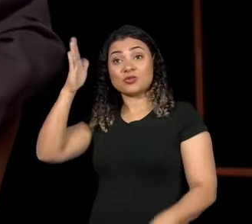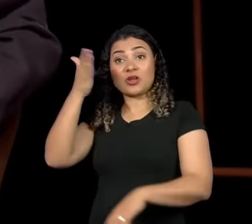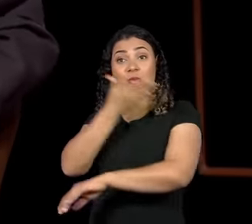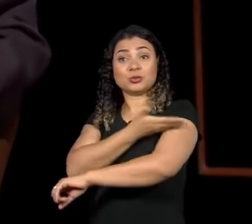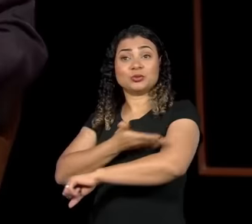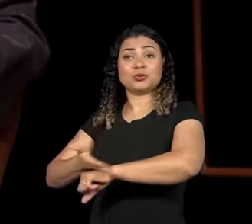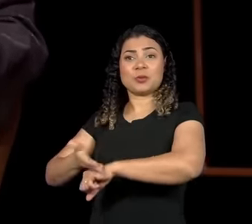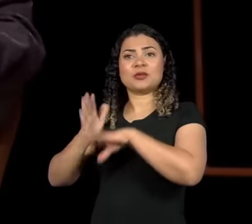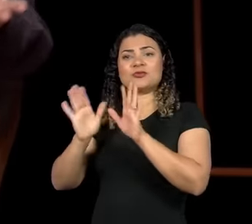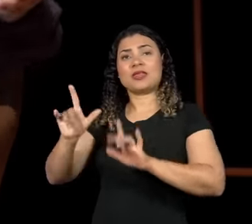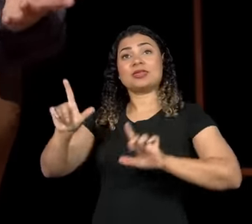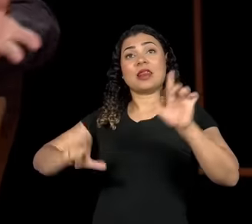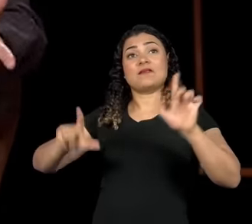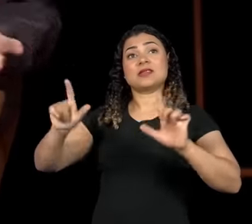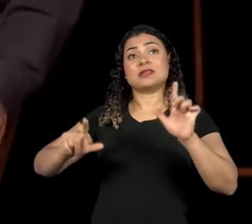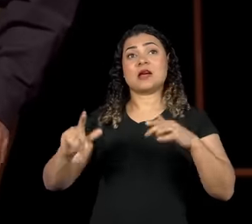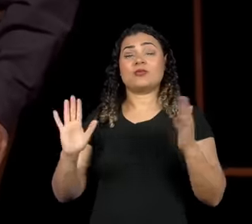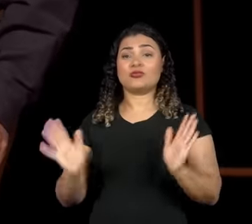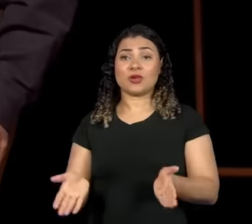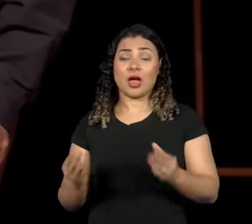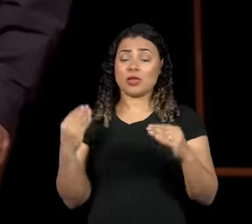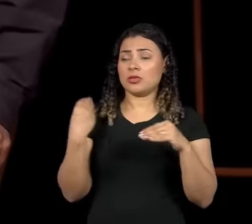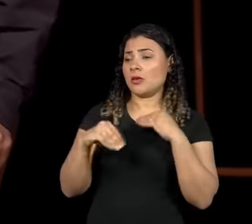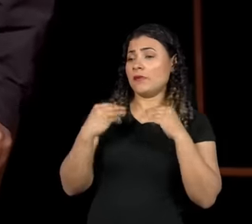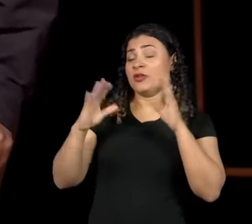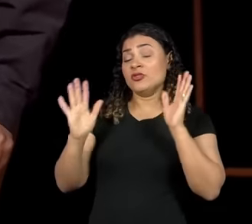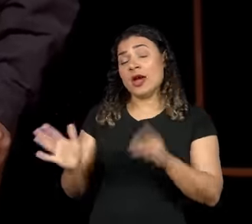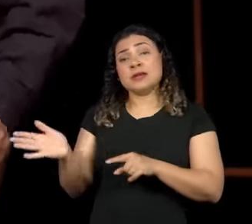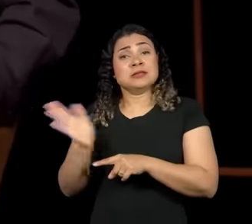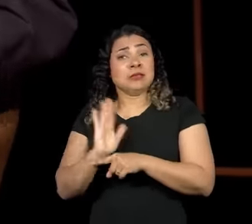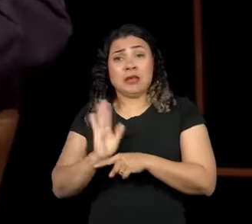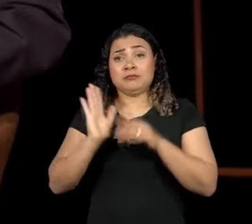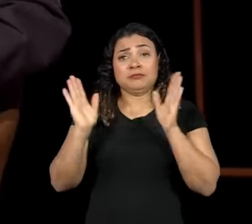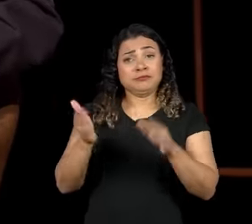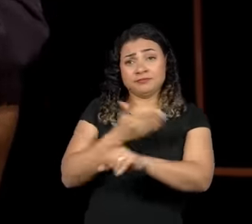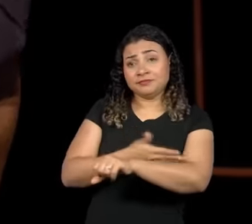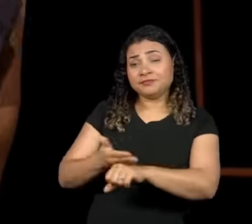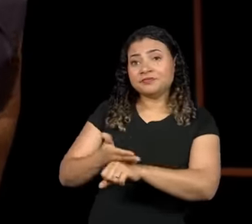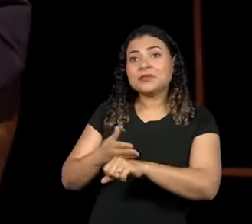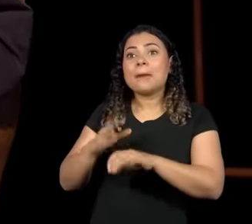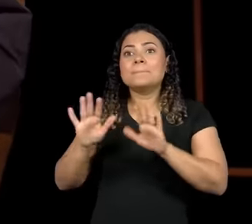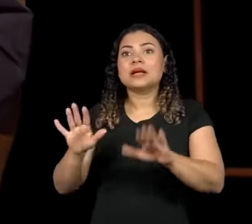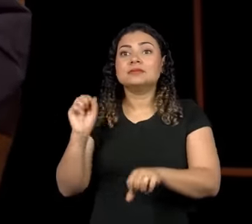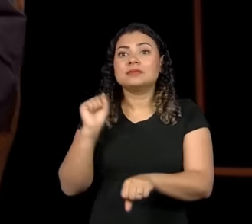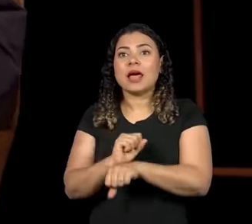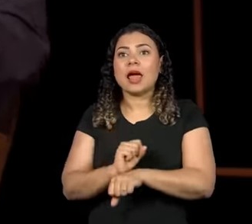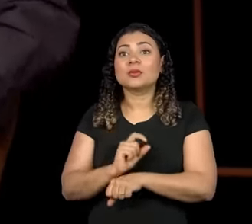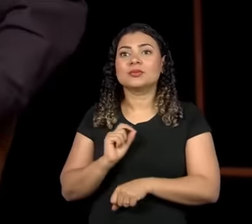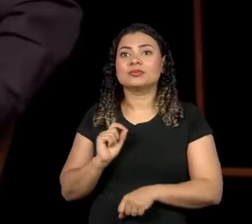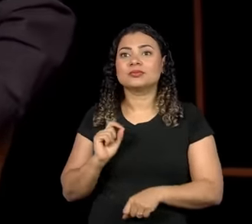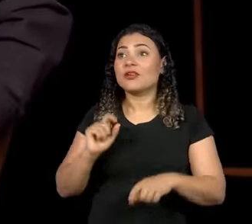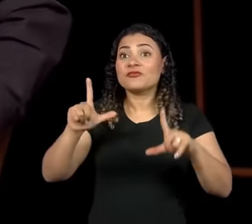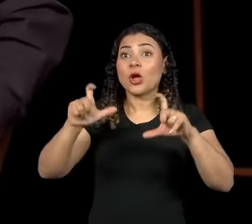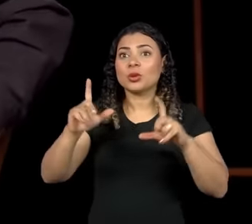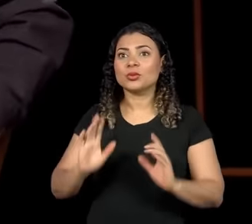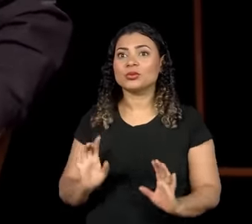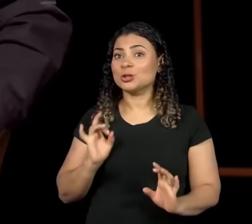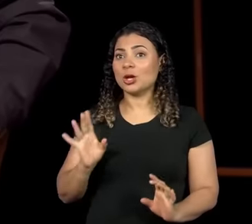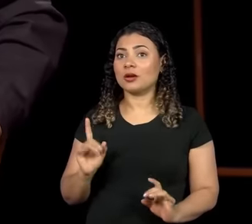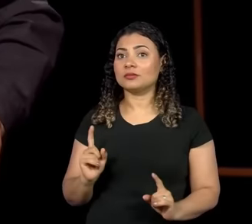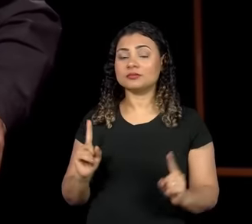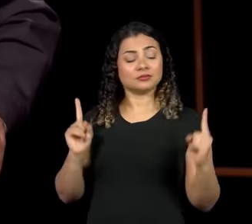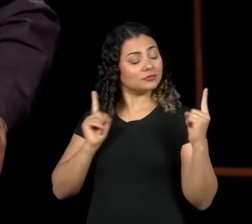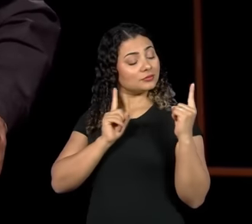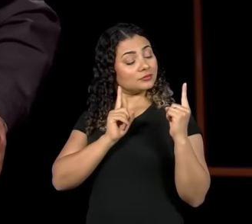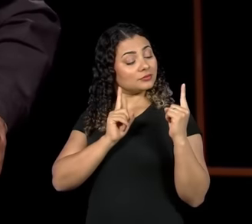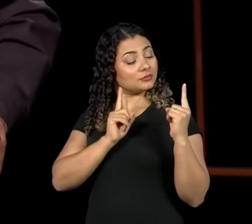fazer televisão, né, uma novela ou cinema, porque é uma coisa estática, né? Uhum. Então você,